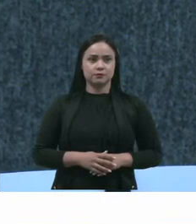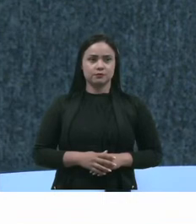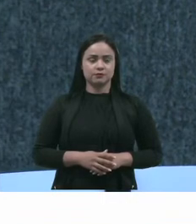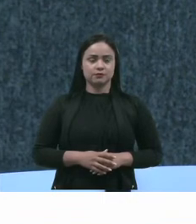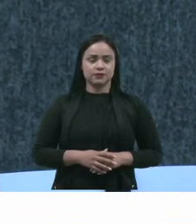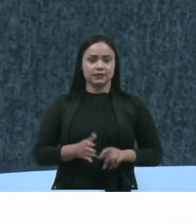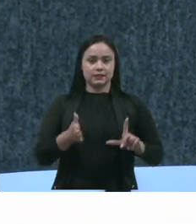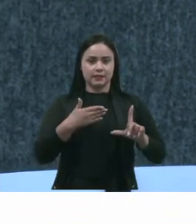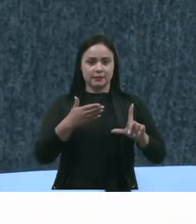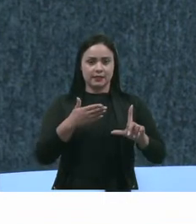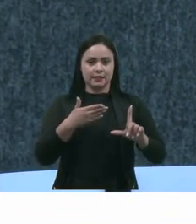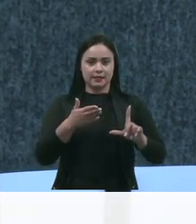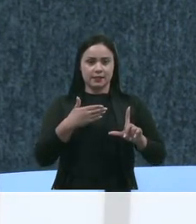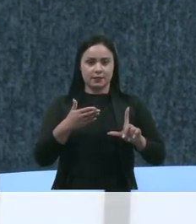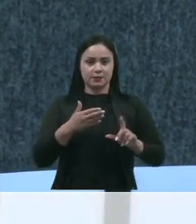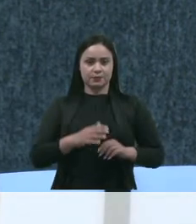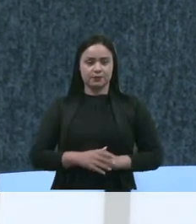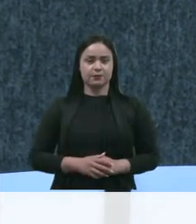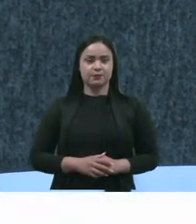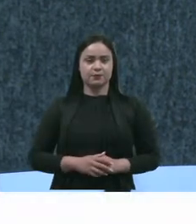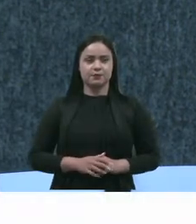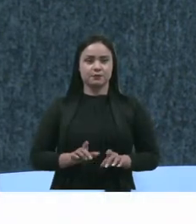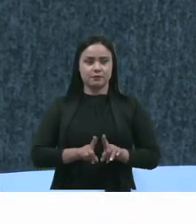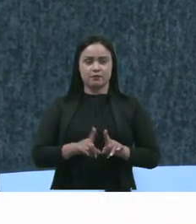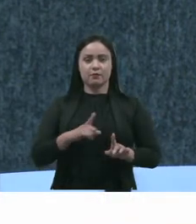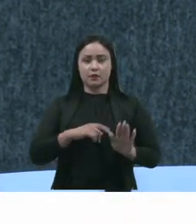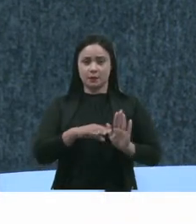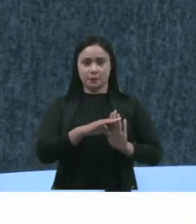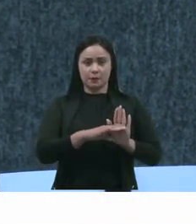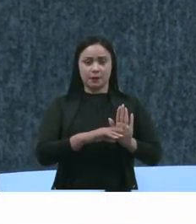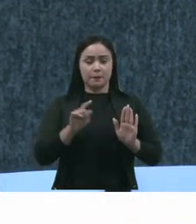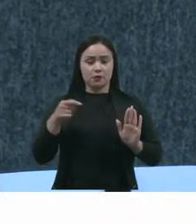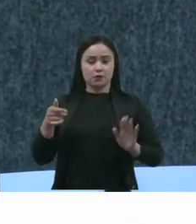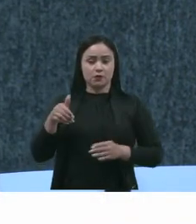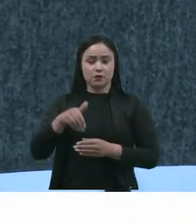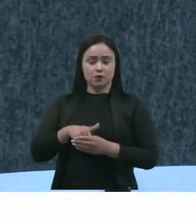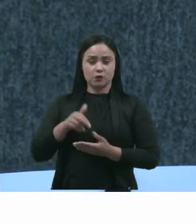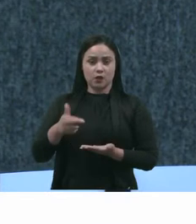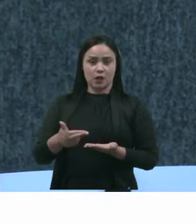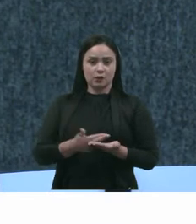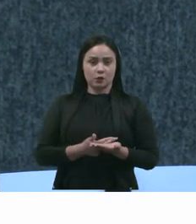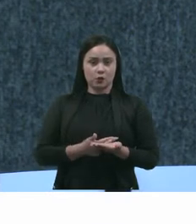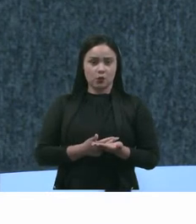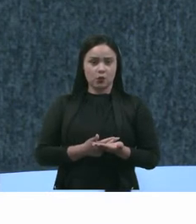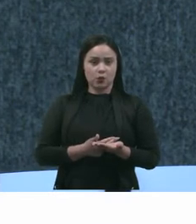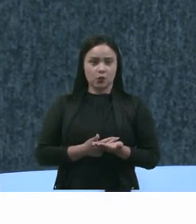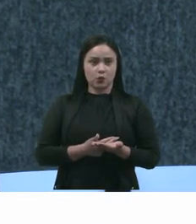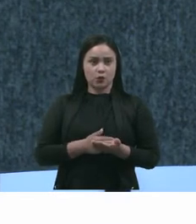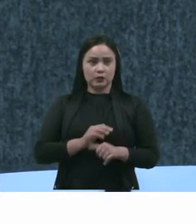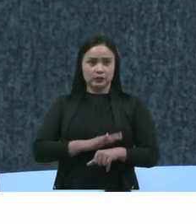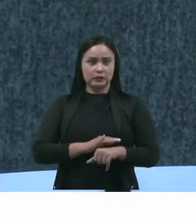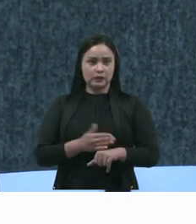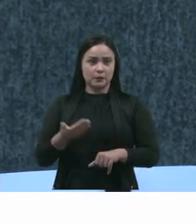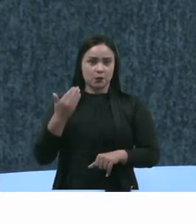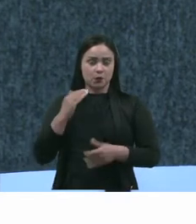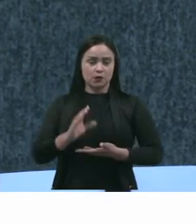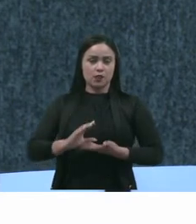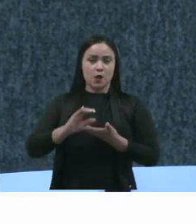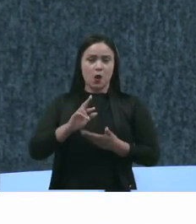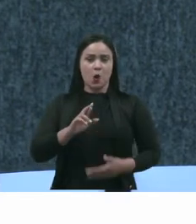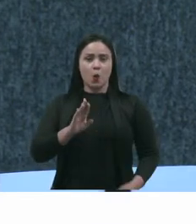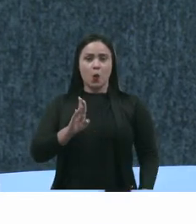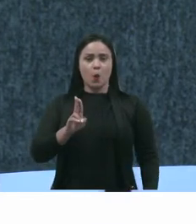vídeo. Consta ainda da papeleta que, após o voto do relator, à época era o conselheiro